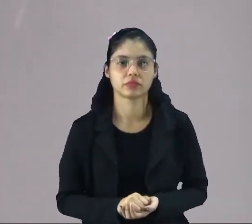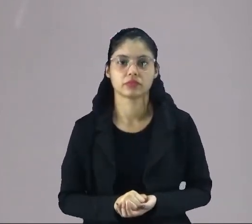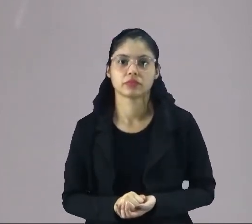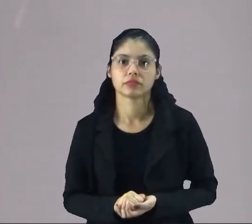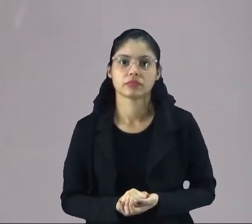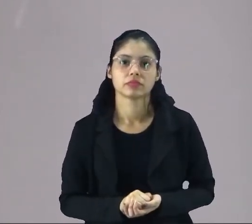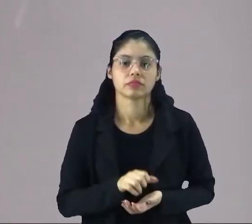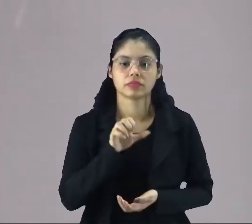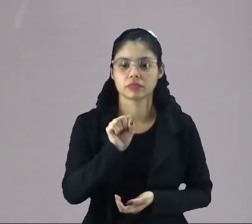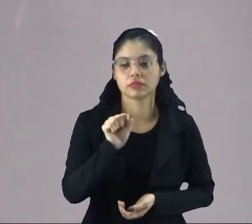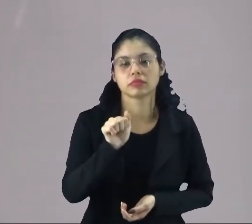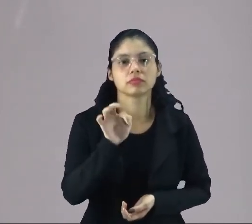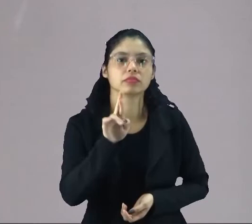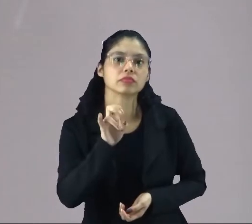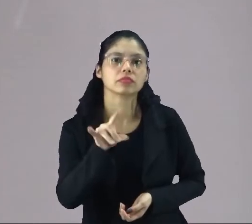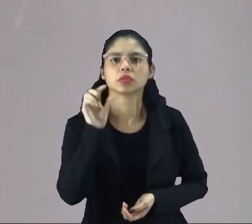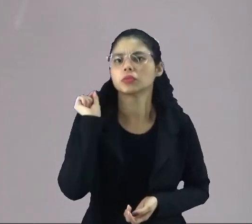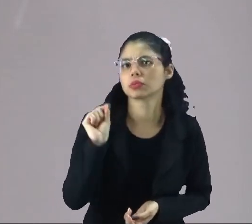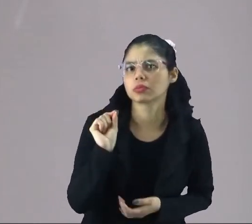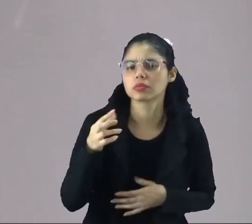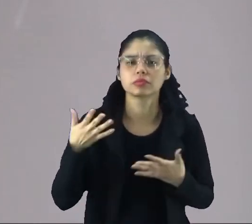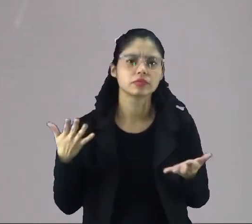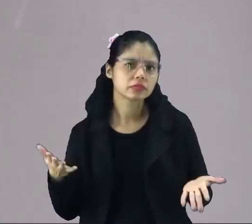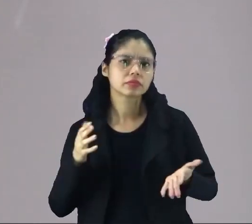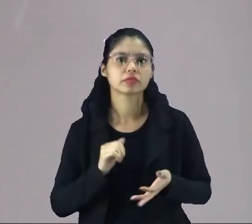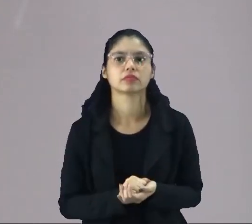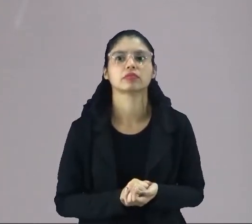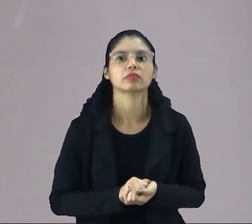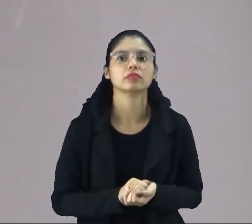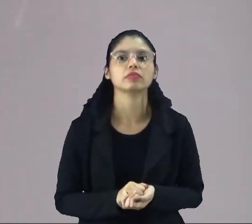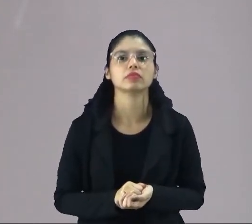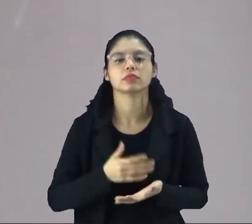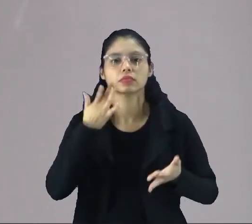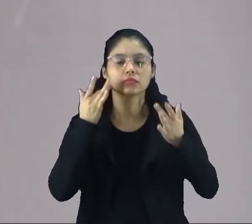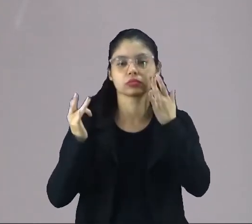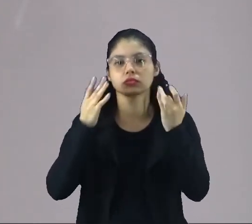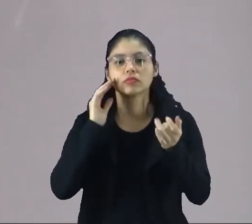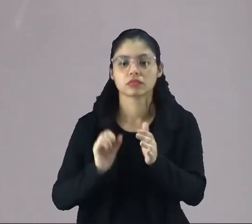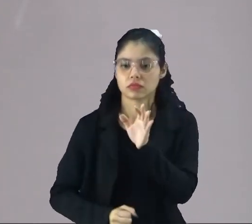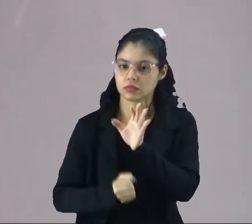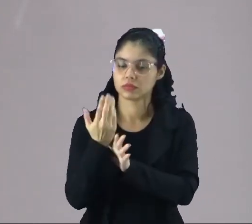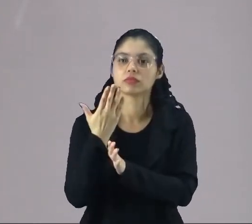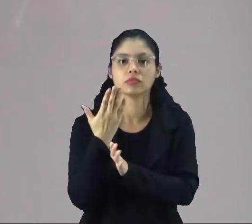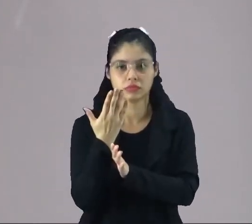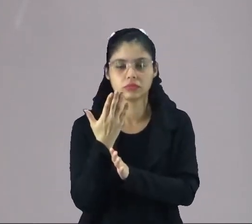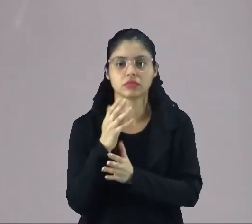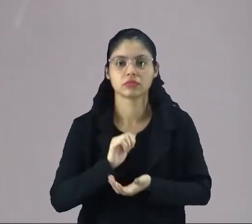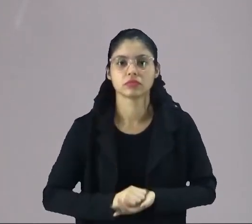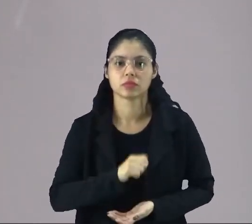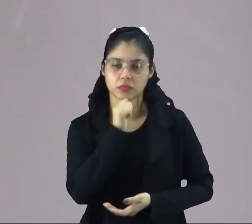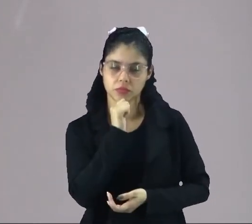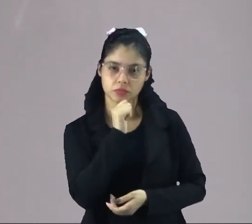as sátiras. O que são as sátiras, né? São os teatros criados